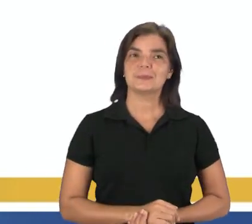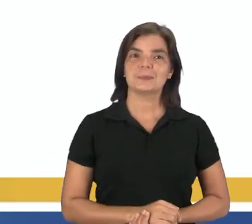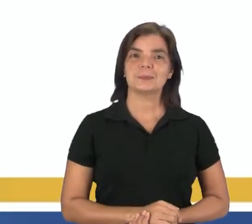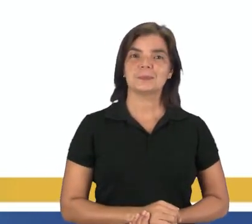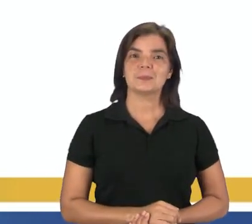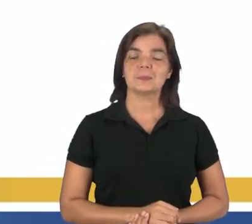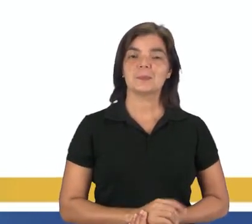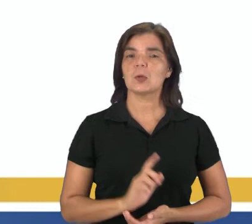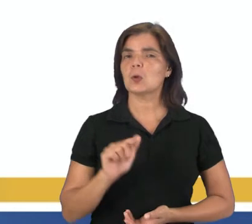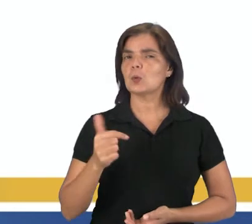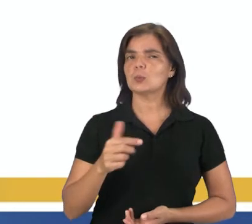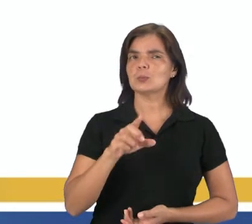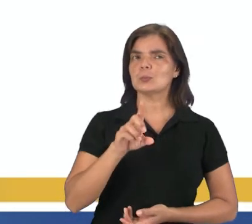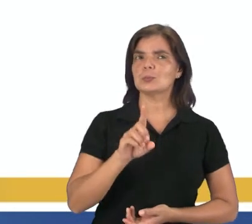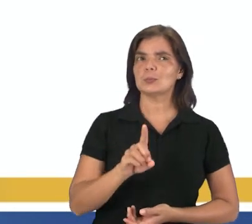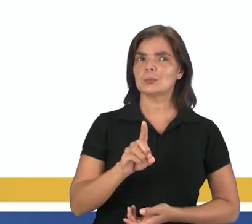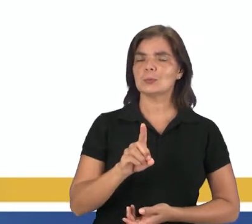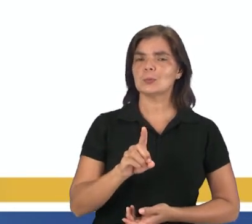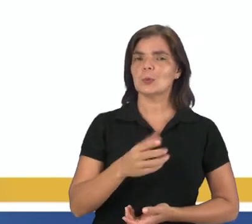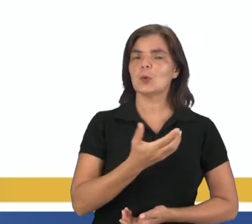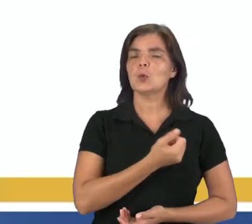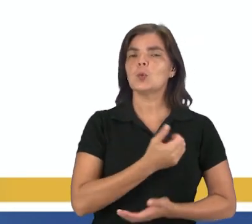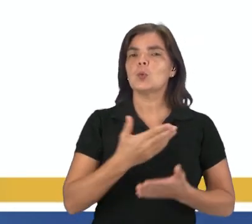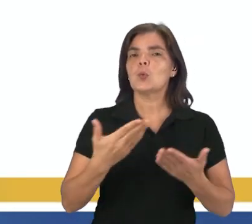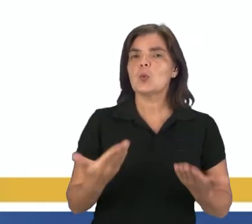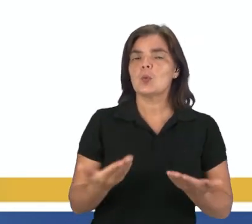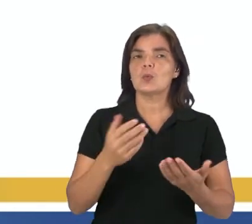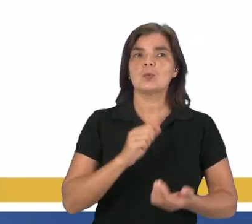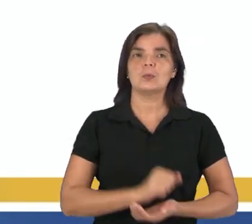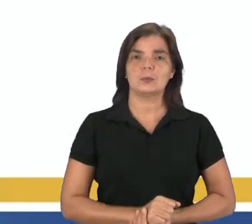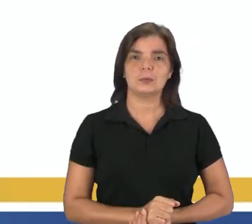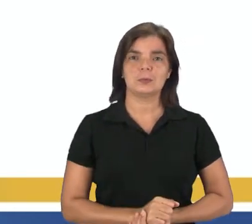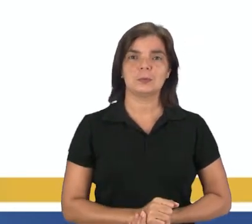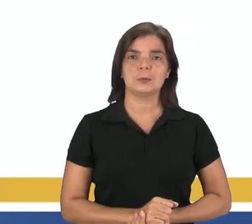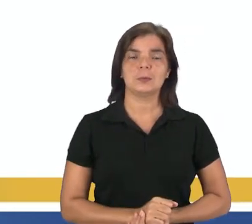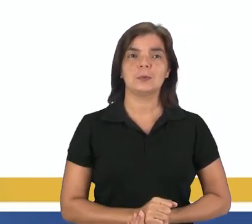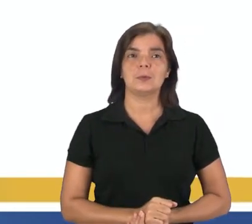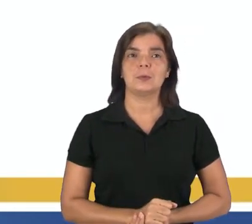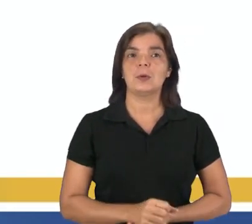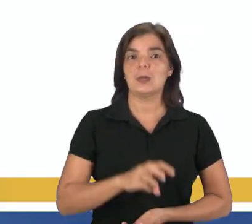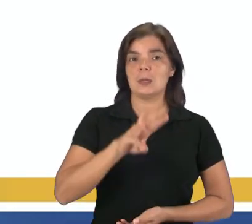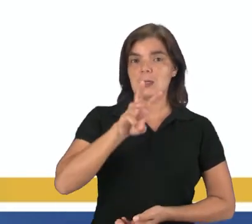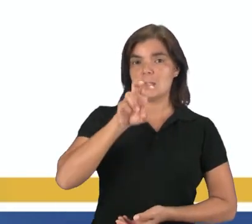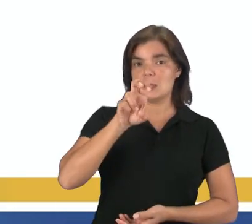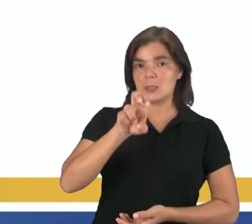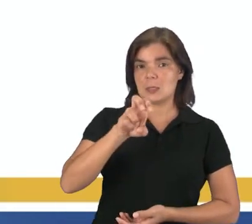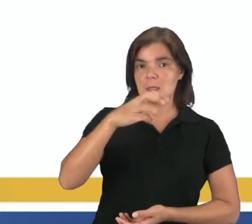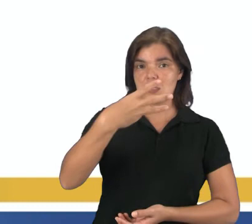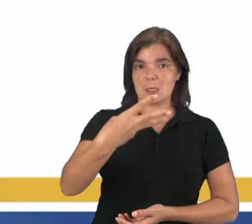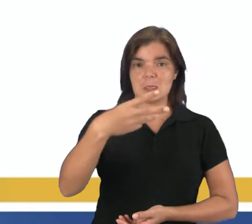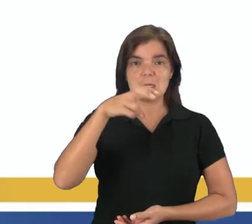2.202. E o próximo número, na letra D, como que nós escrevemos esse número?